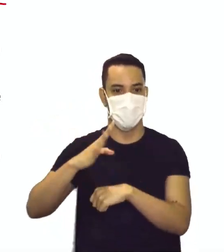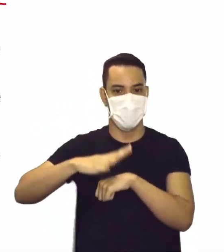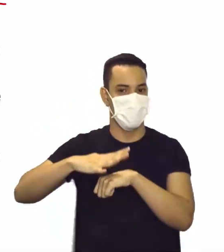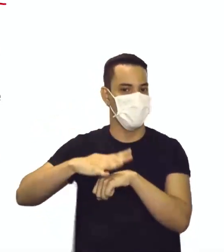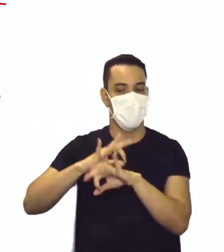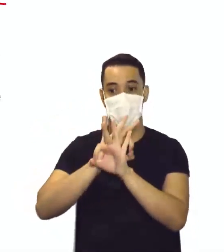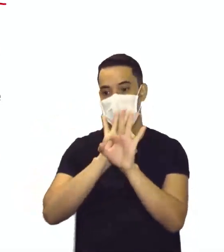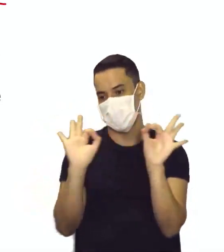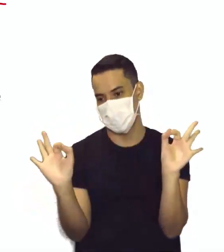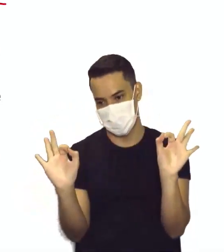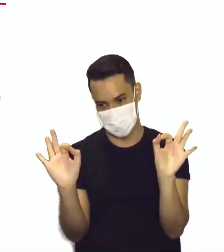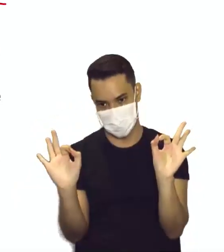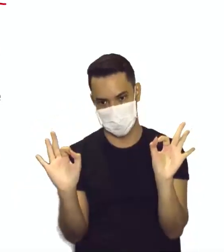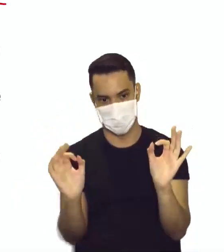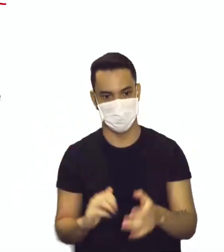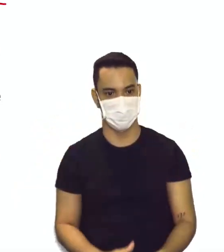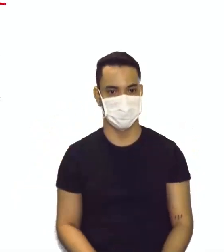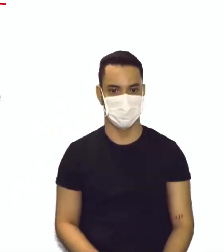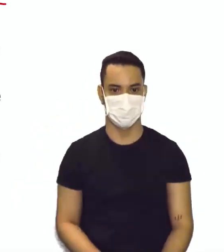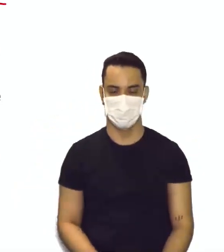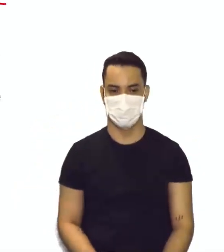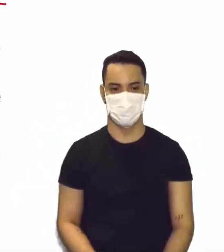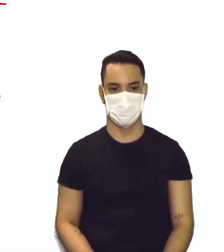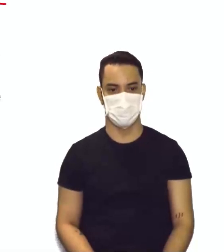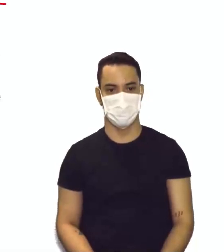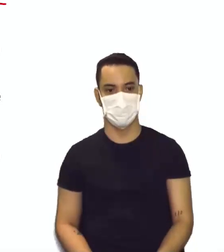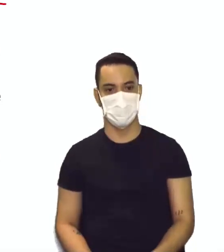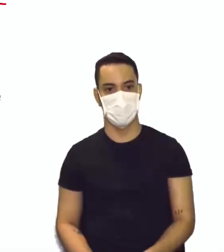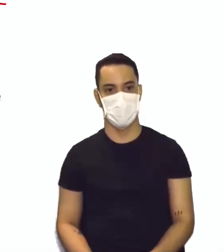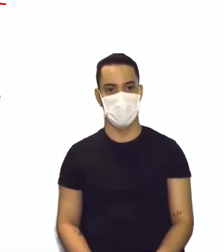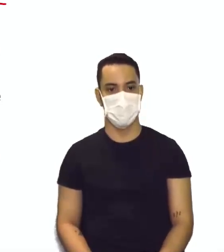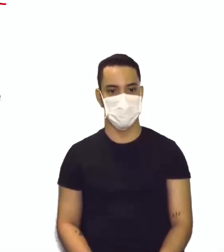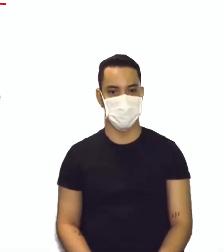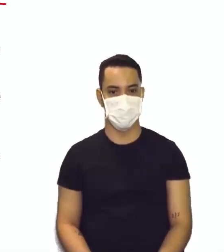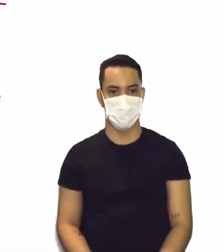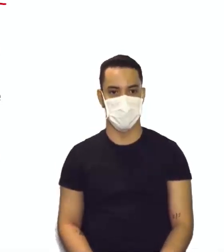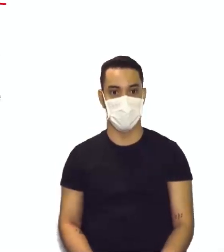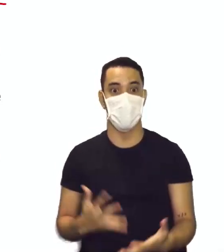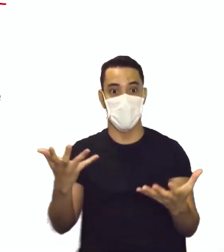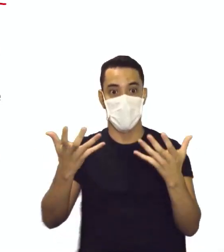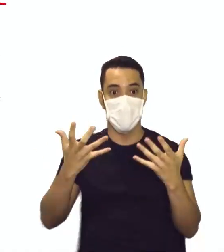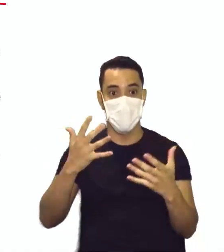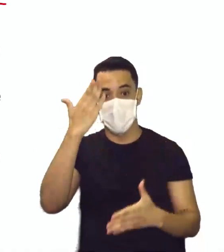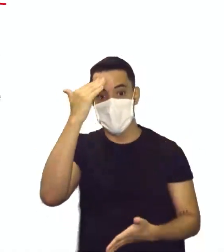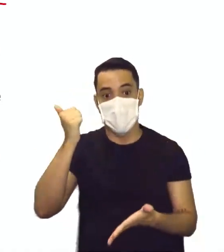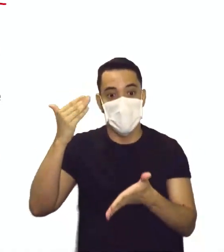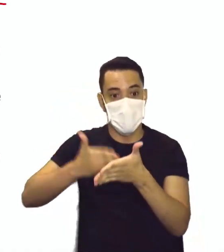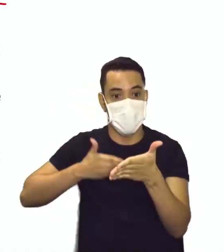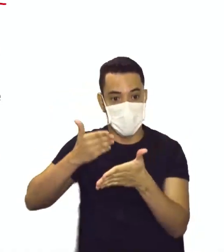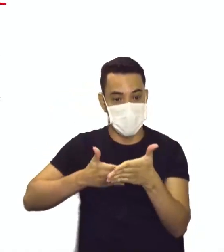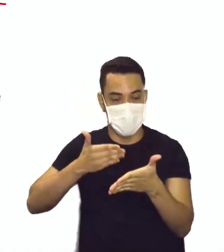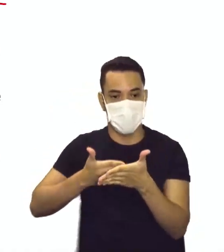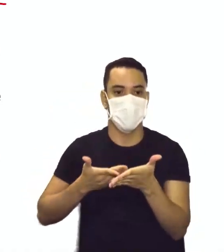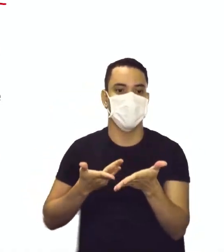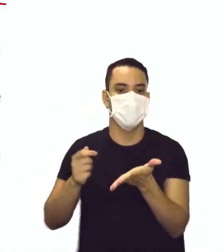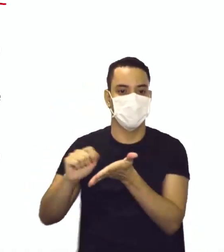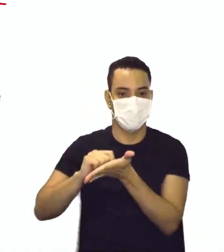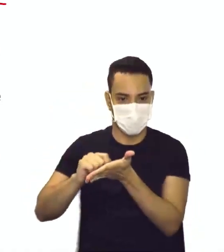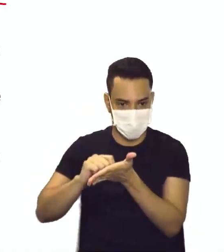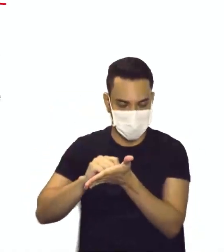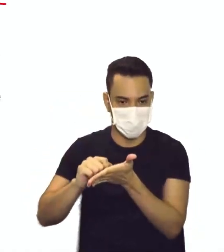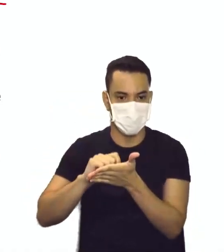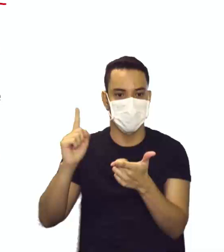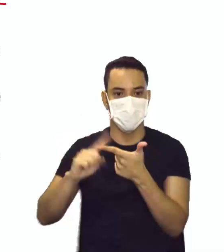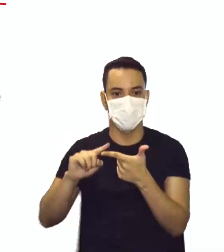excelente condutor, ok? Furou aqui também. Eu só quero isolante, tá, gente? Letra C.